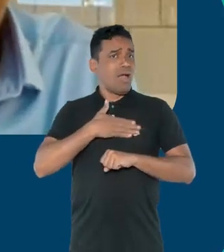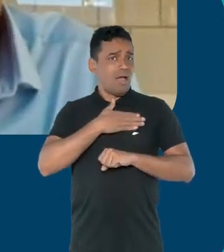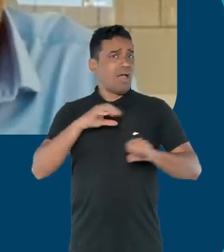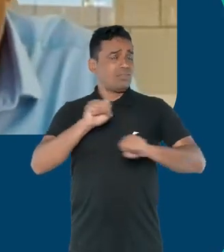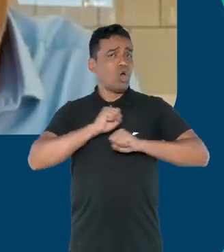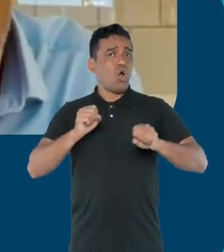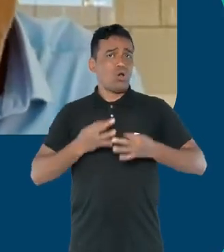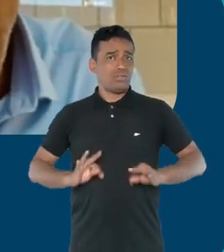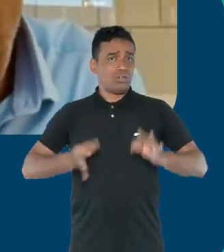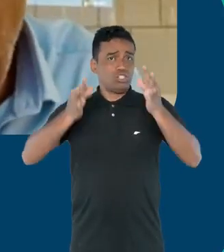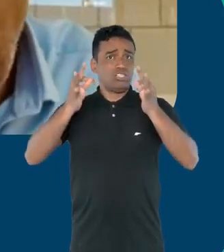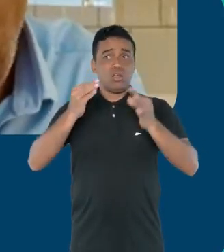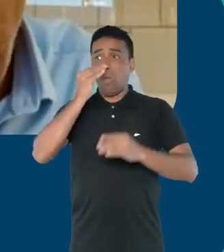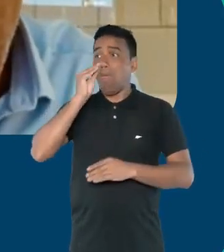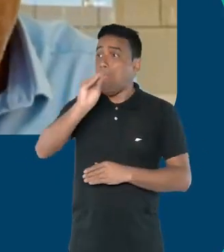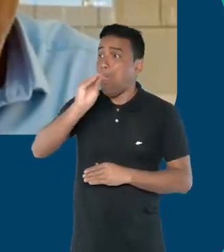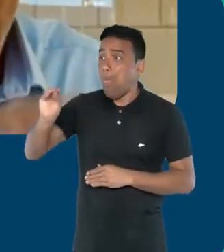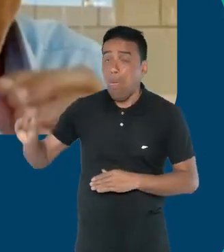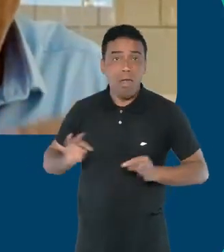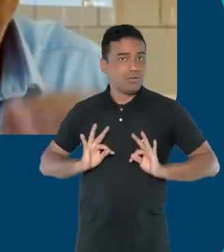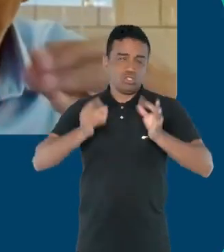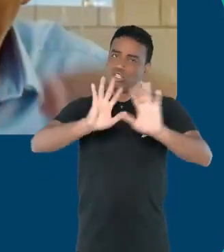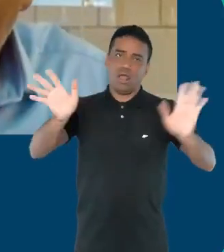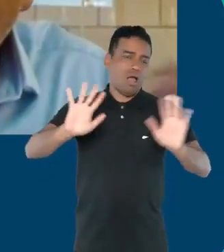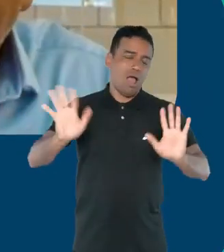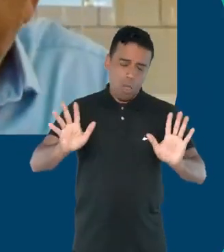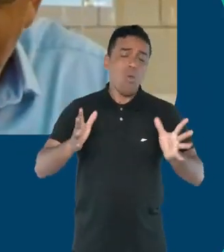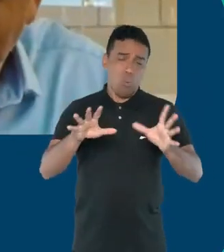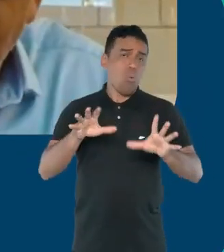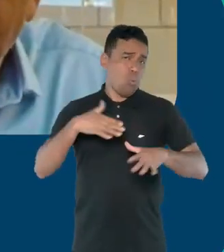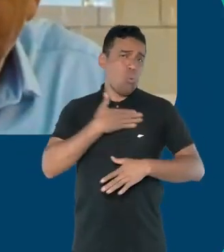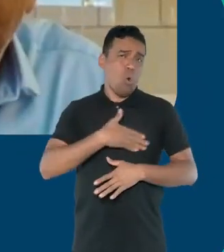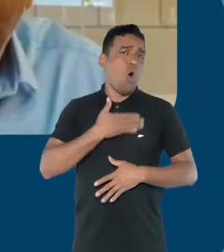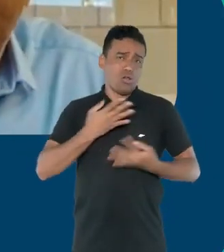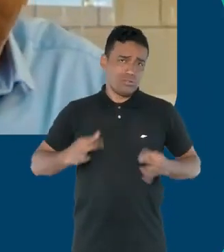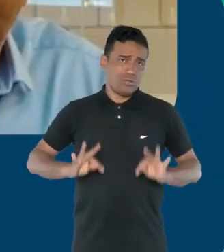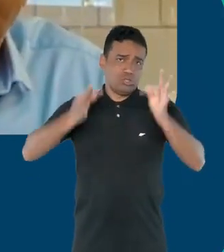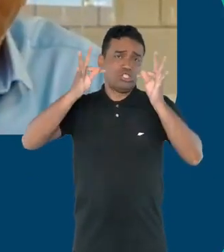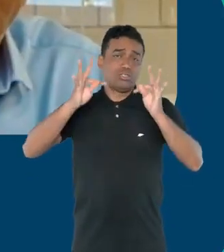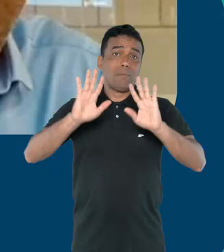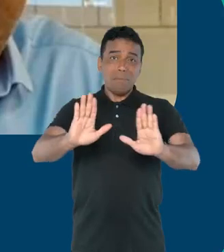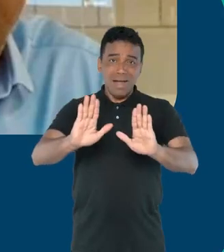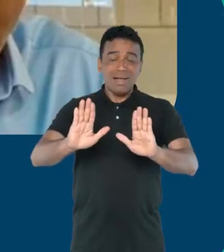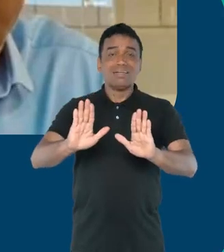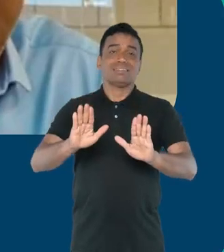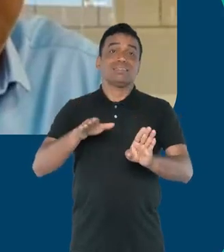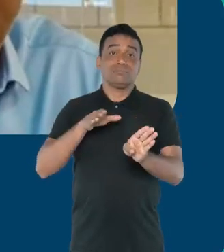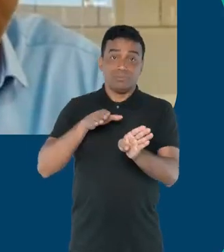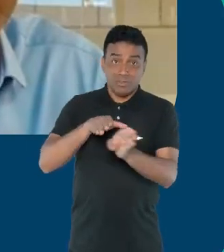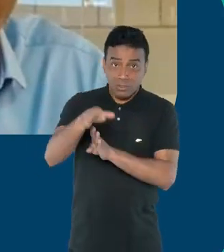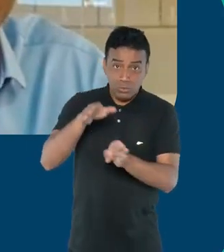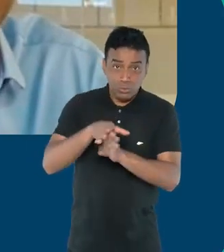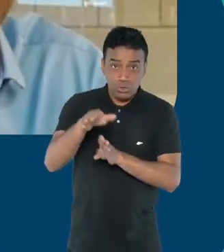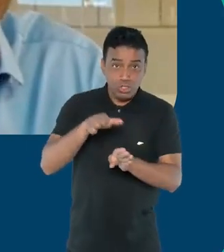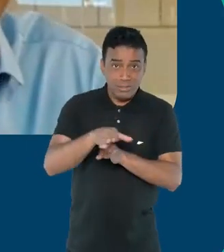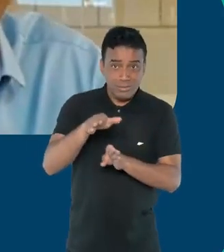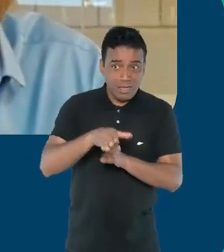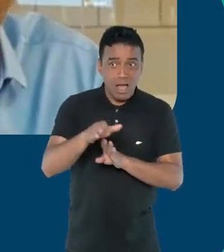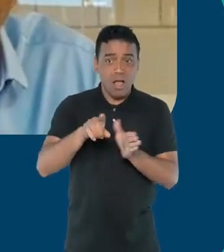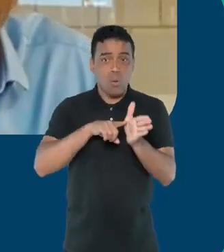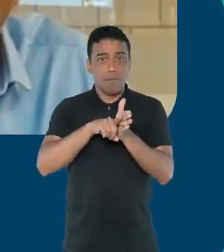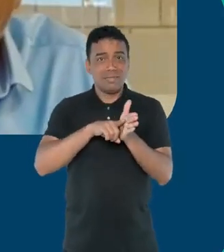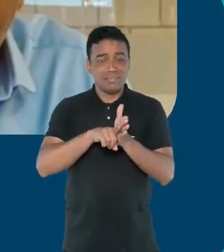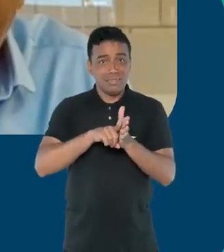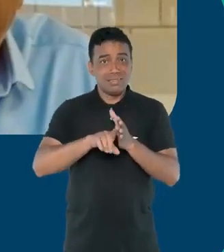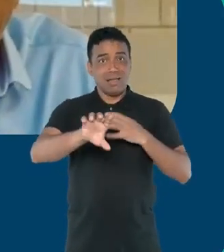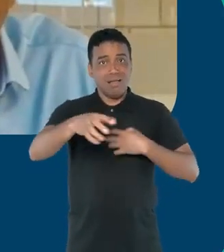a intenção não é falar mal da tecnologia, mas está acontecendo, né, a sugestão que o estudo sobre